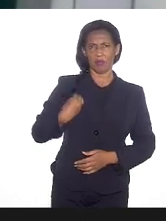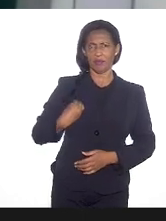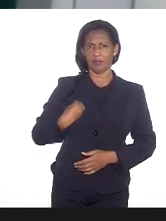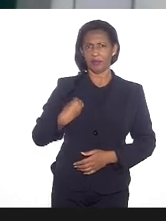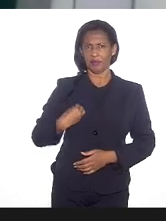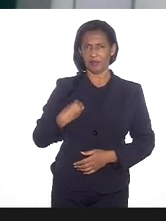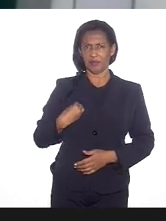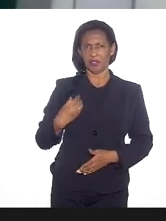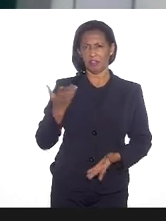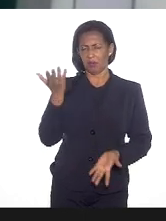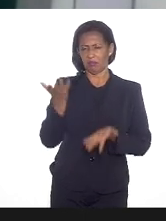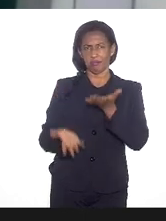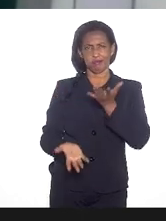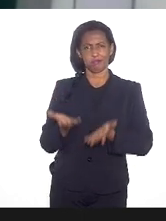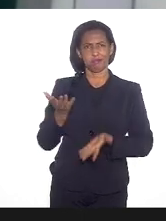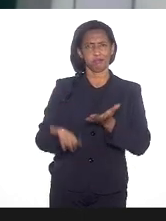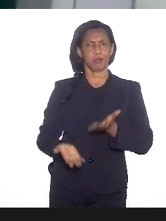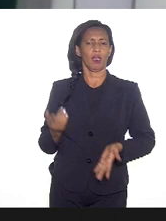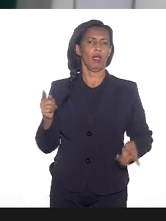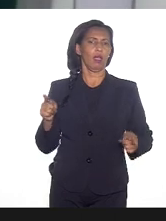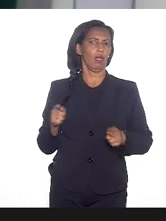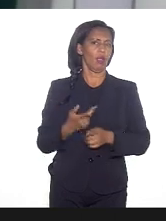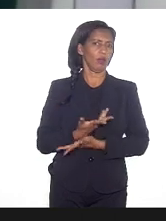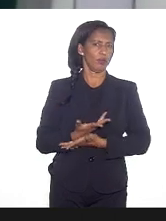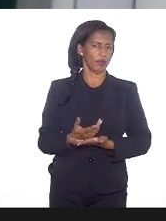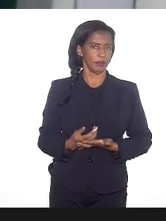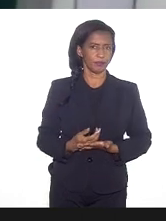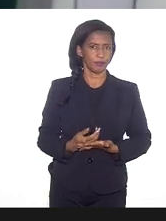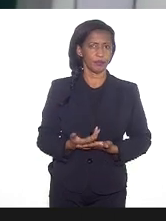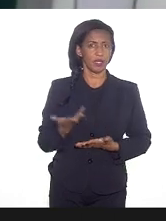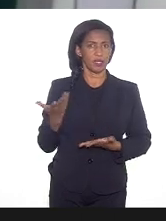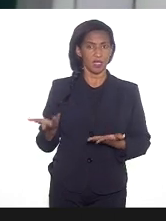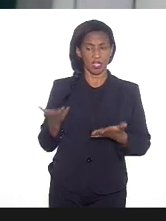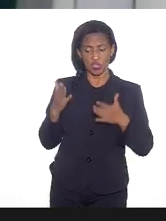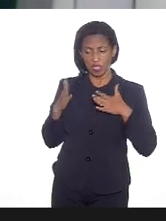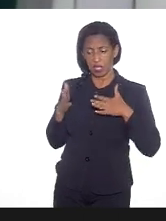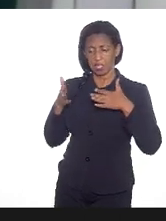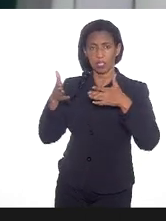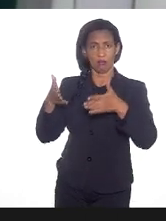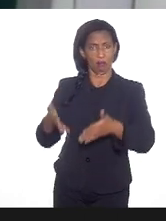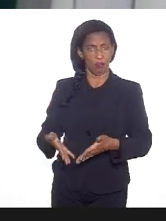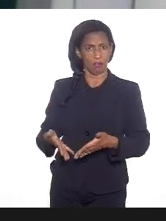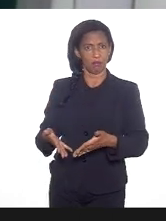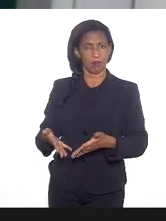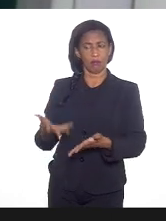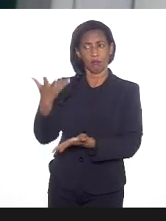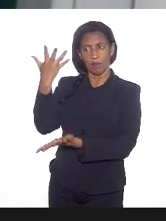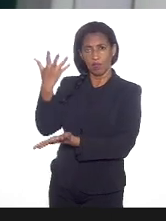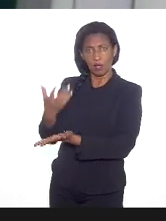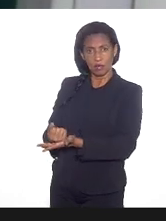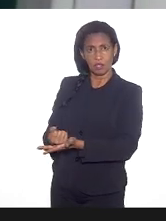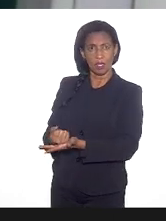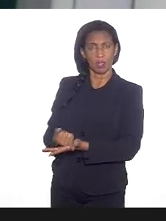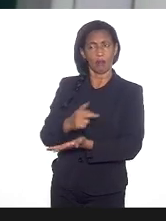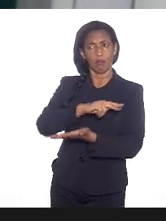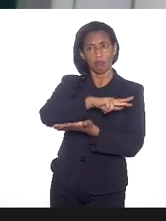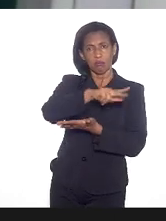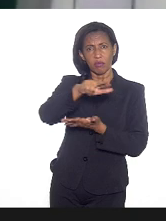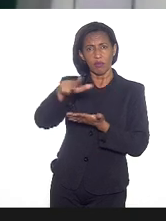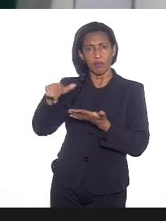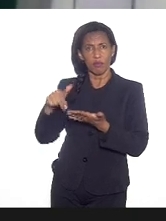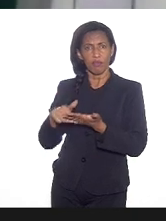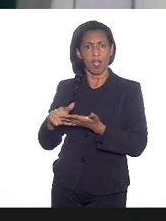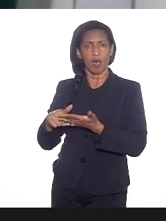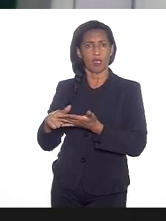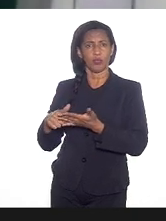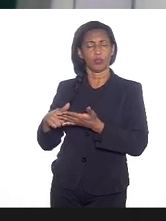de muito desequilíbrio, não é? Seja desde o momento em que ele assume vários servidores estaduais, antes da sua criação,